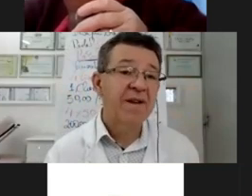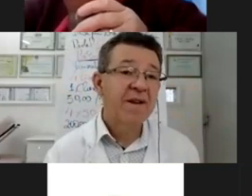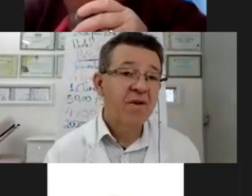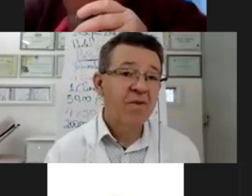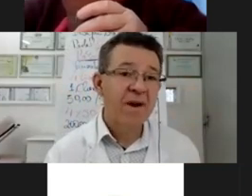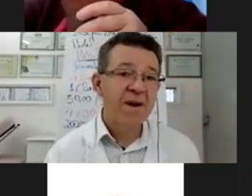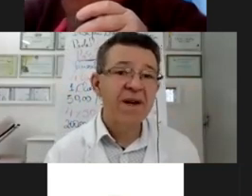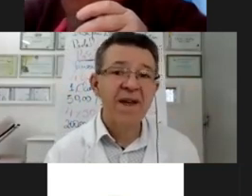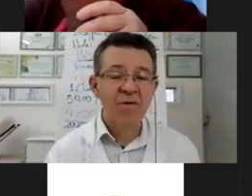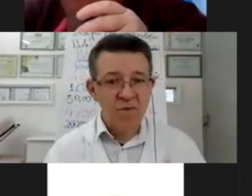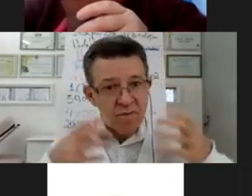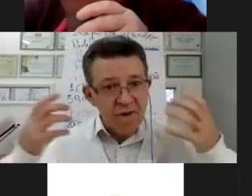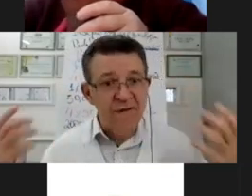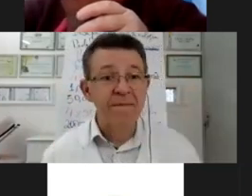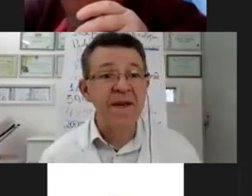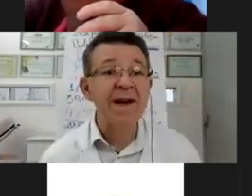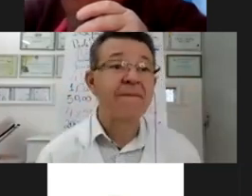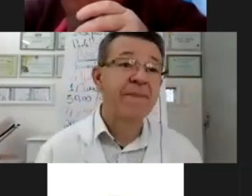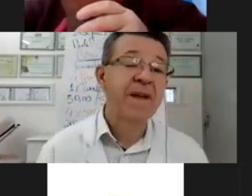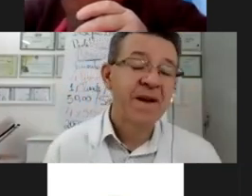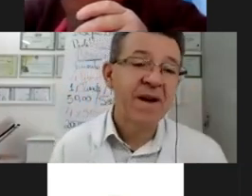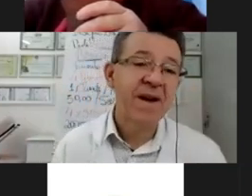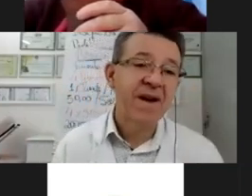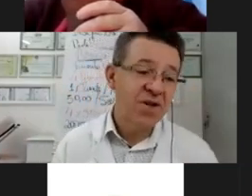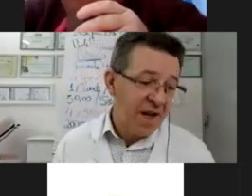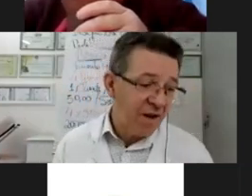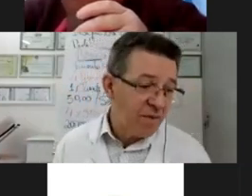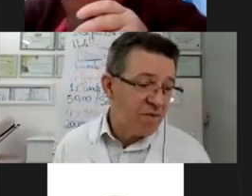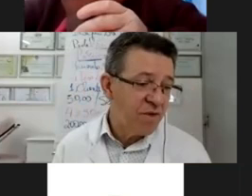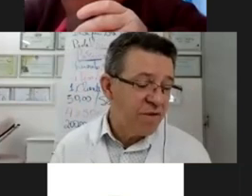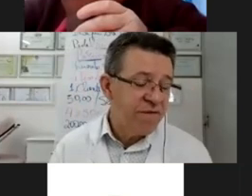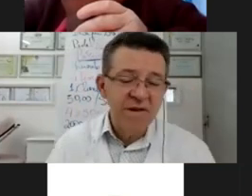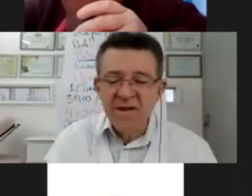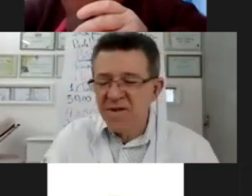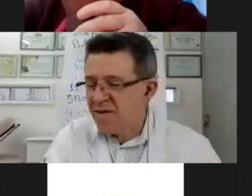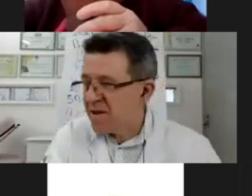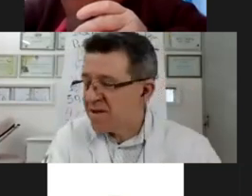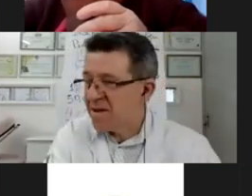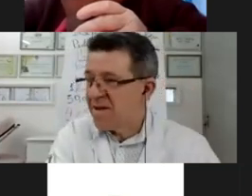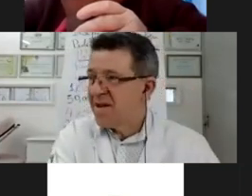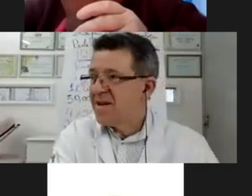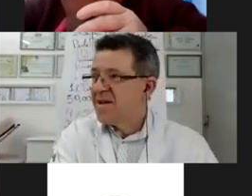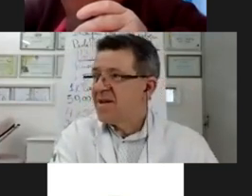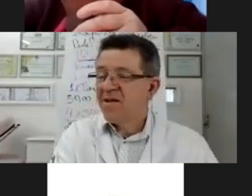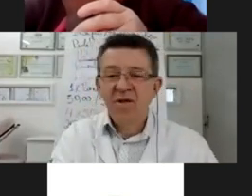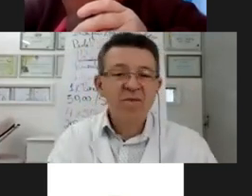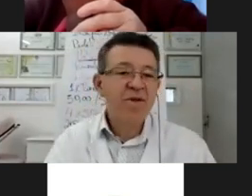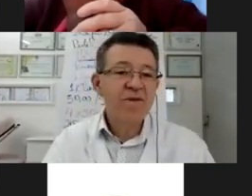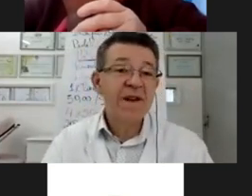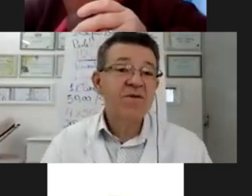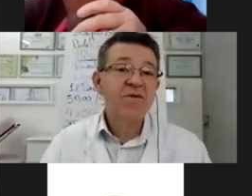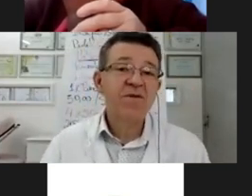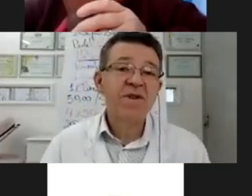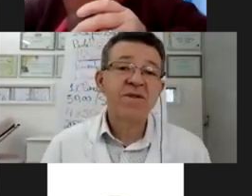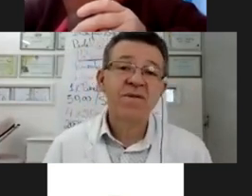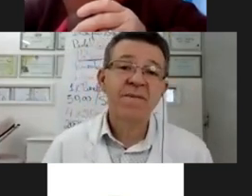ajudar uma mãe, né, uma família a gerar um novo filho. Isso, nossa, eu estou muito